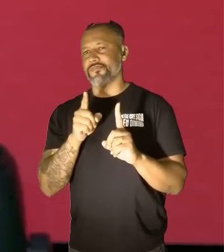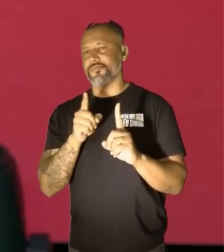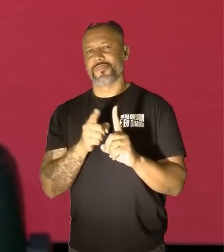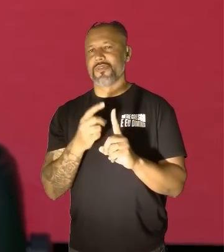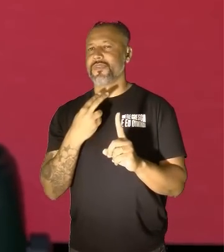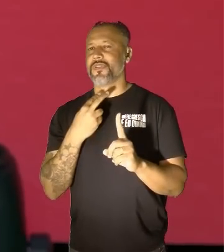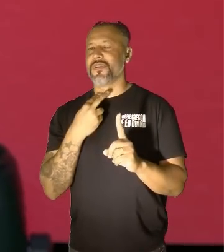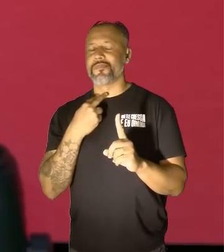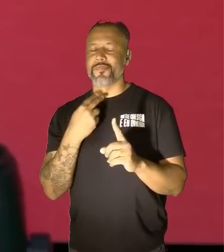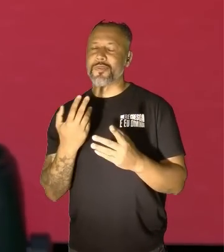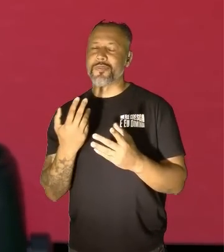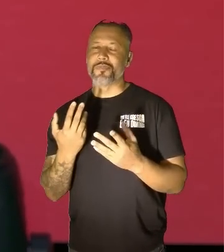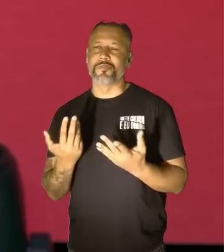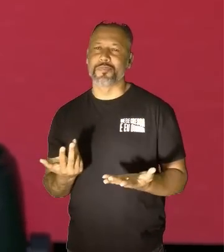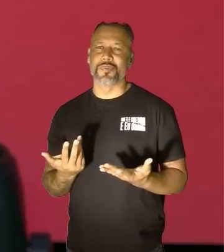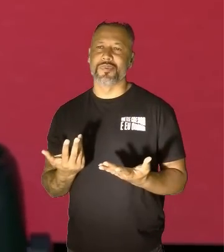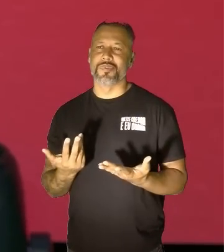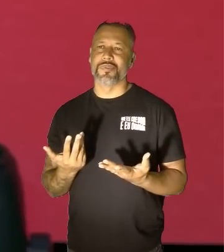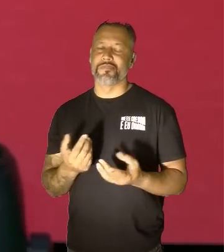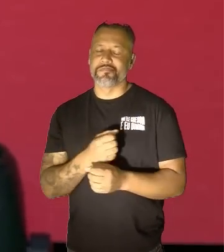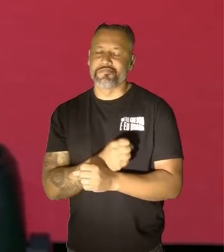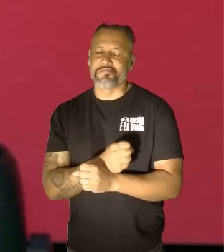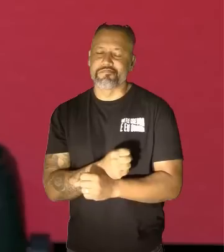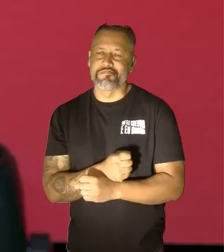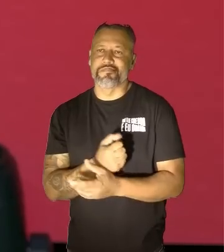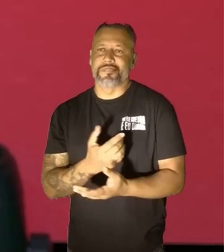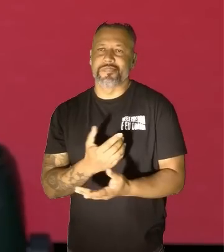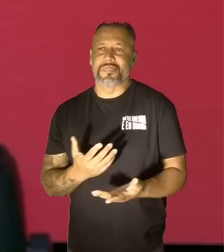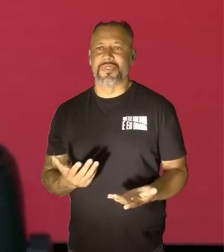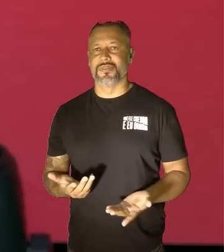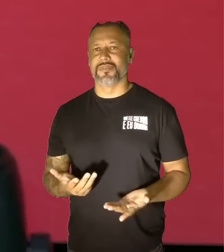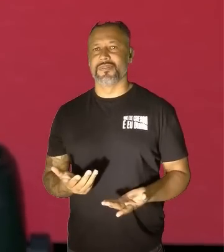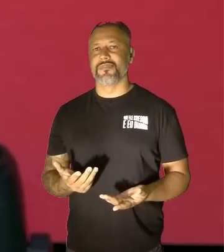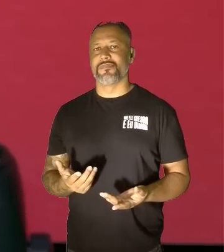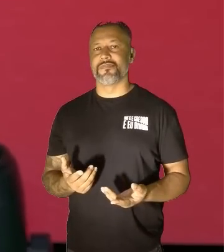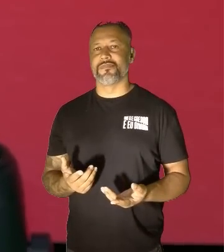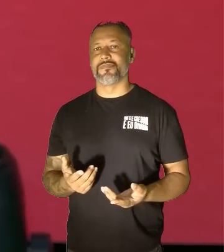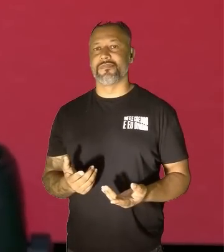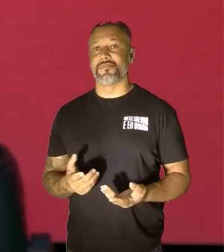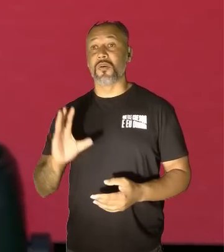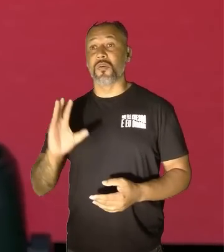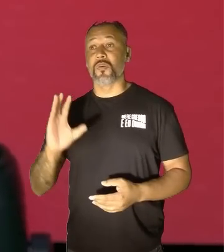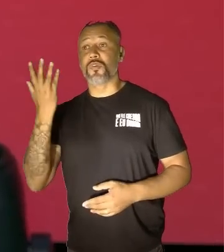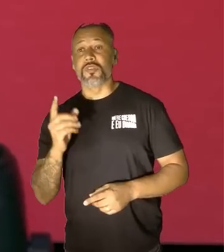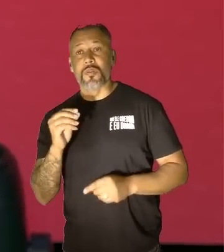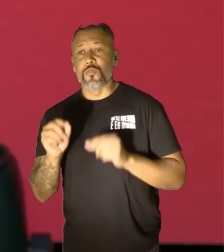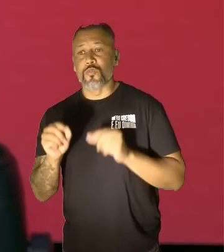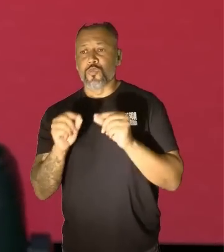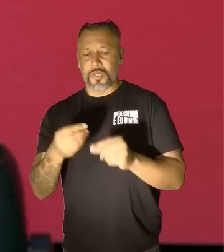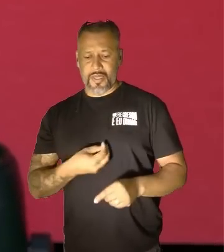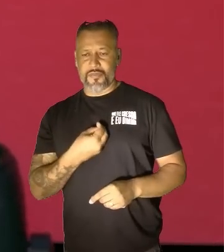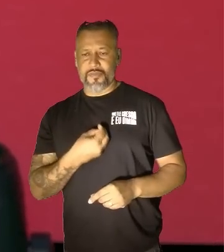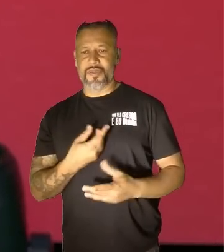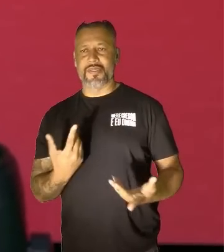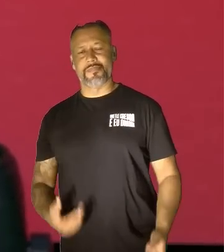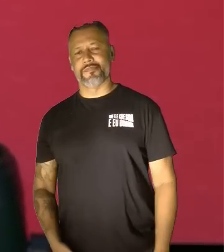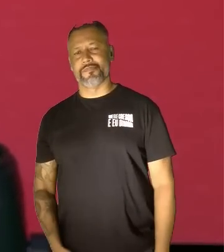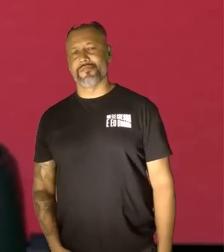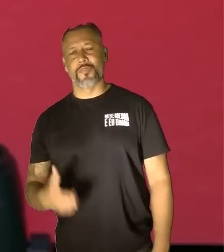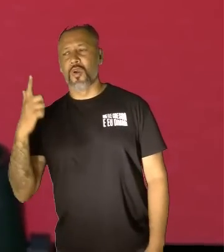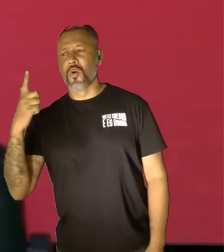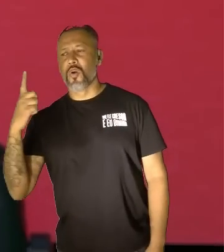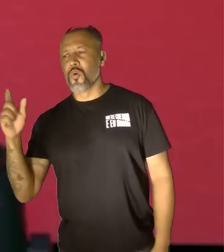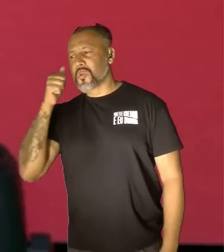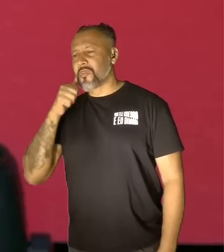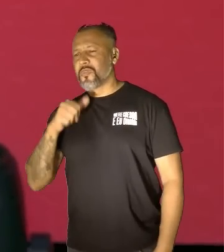E além de ter a corrente da esterilidade, não poder ter filhos, ela era humilhada pelo fato de exatamente não